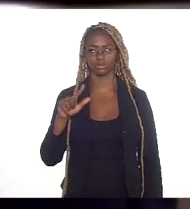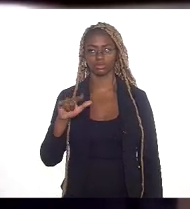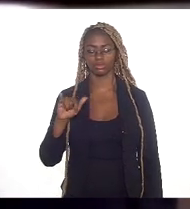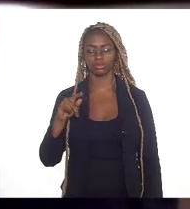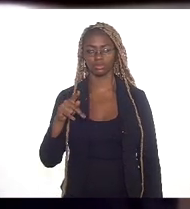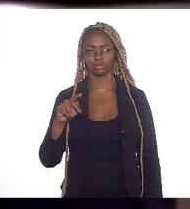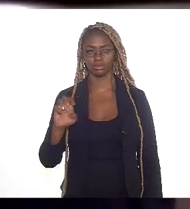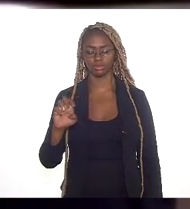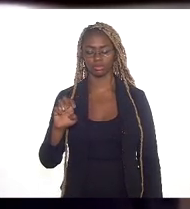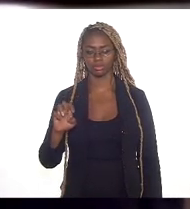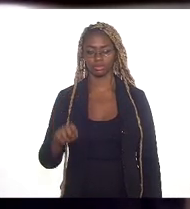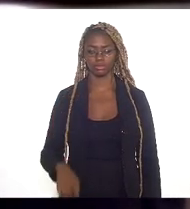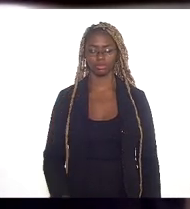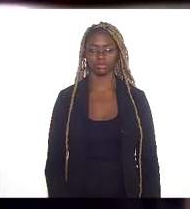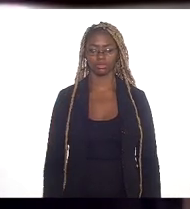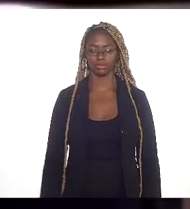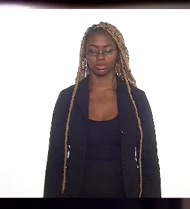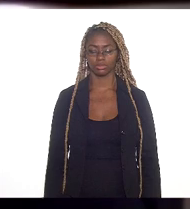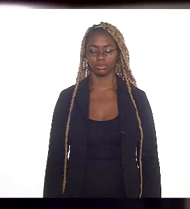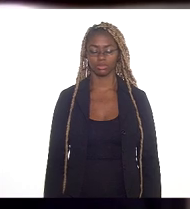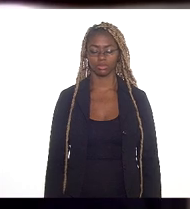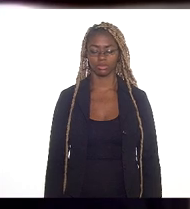Deputado Jorge Felipe Neto.